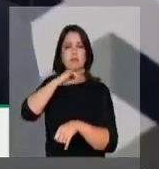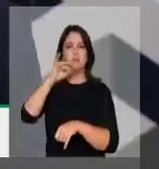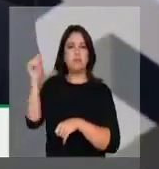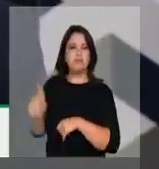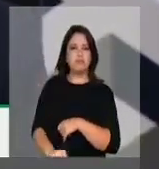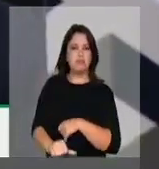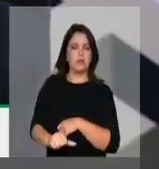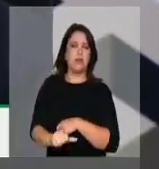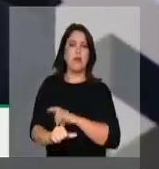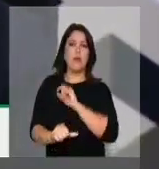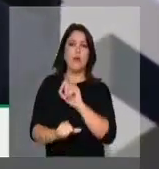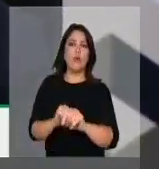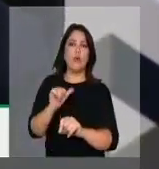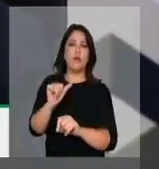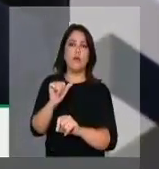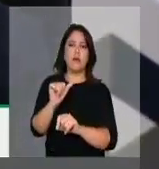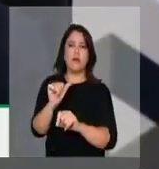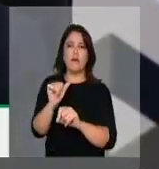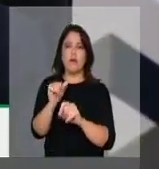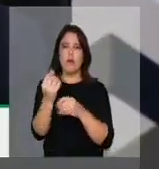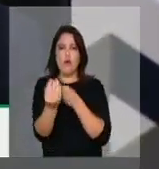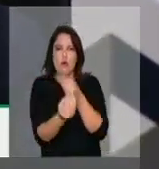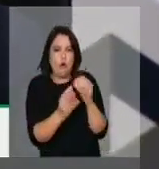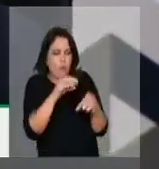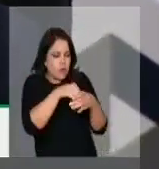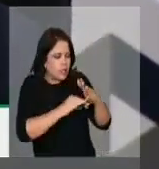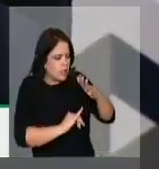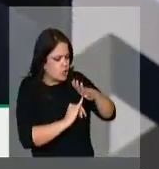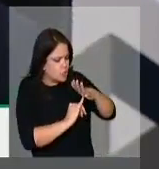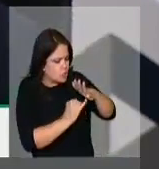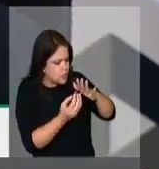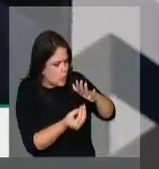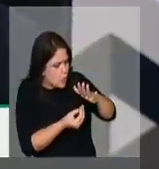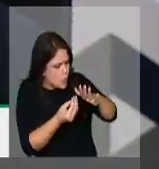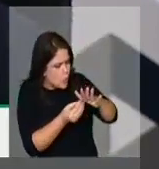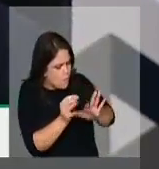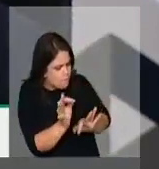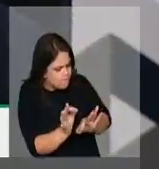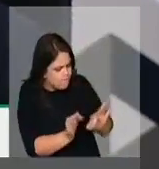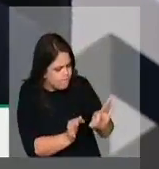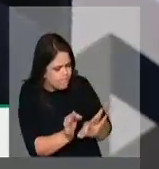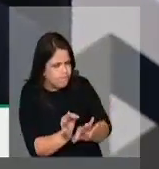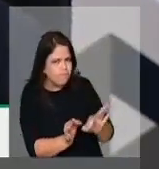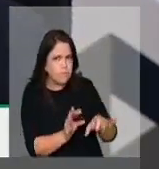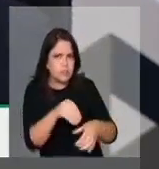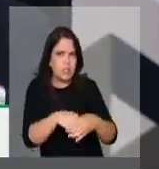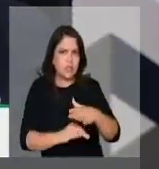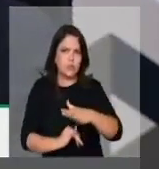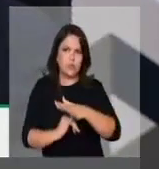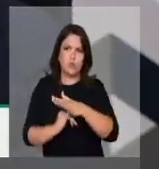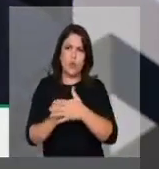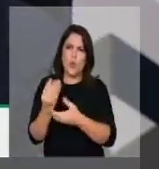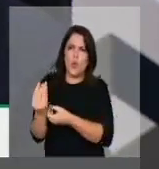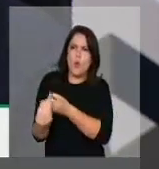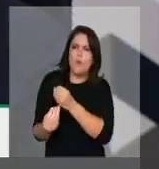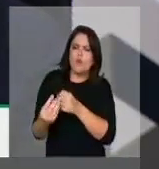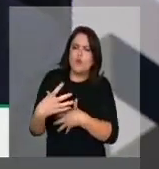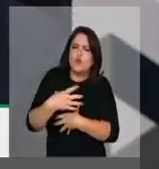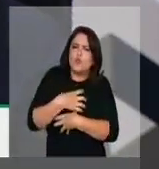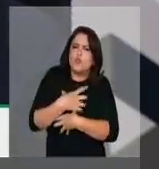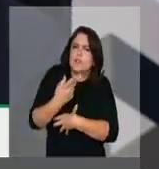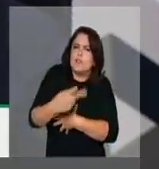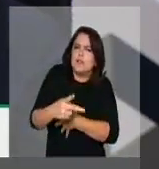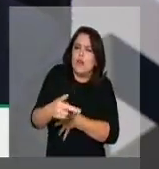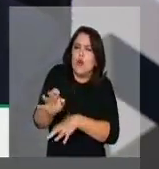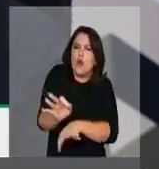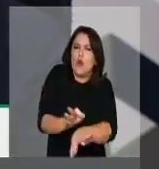é negativo, são os seus desenhos institucionais, a sua arquitetura institucional, o modo como